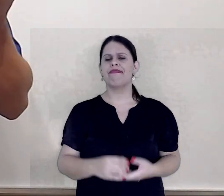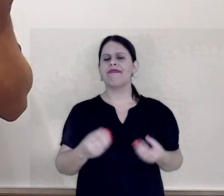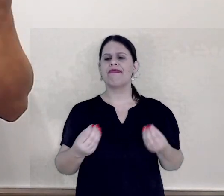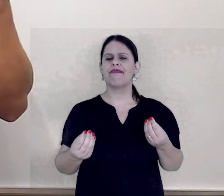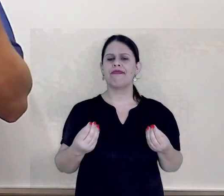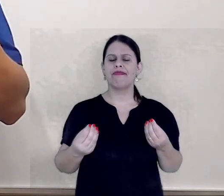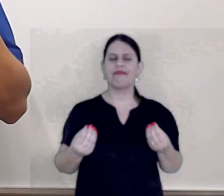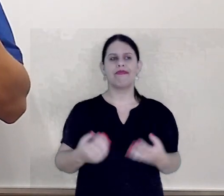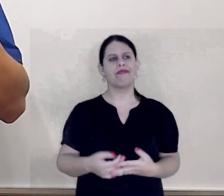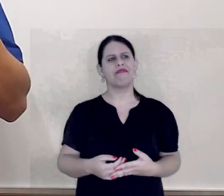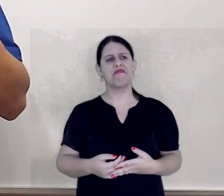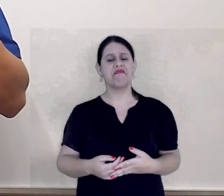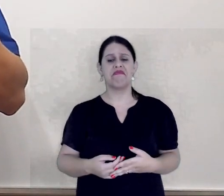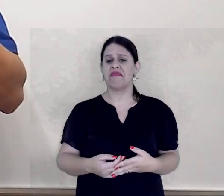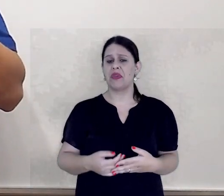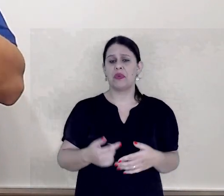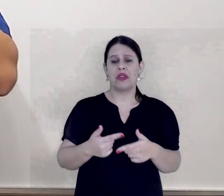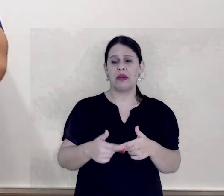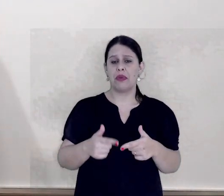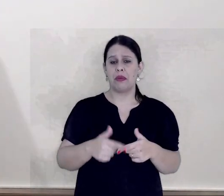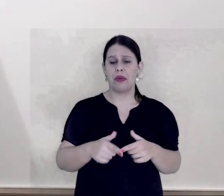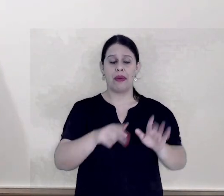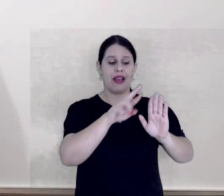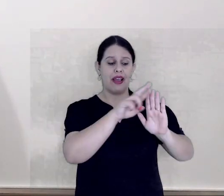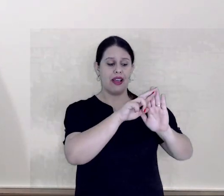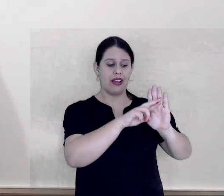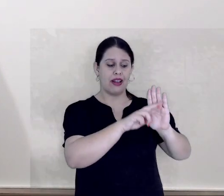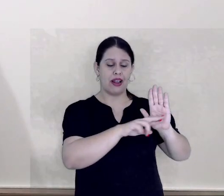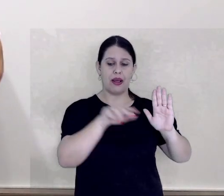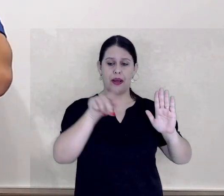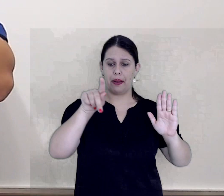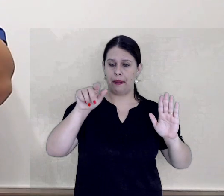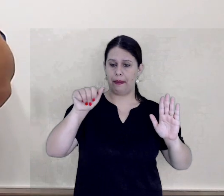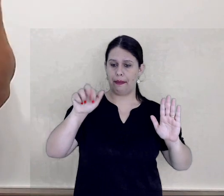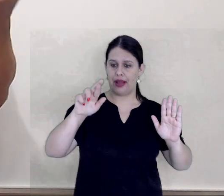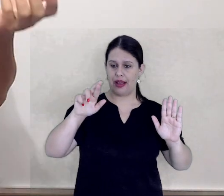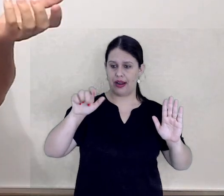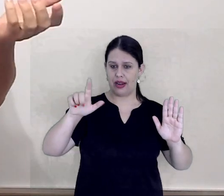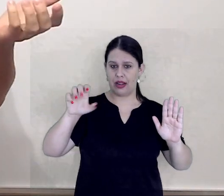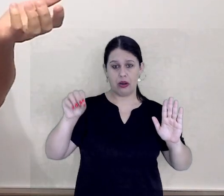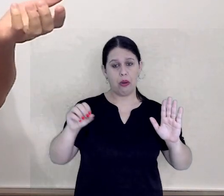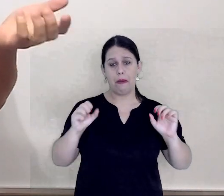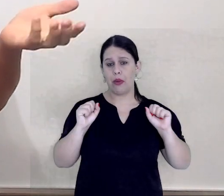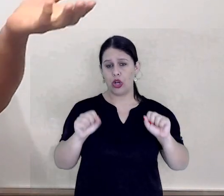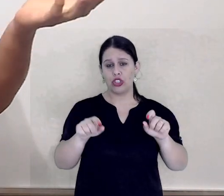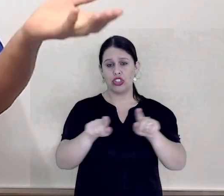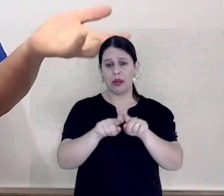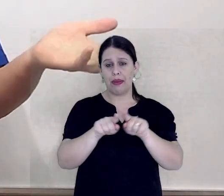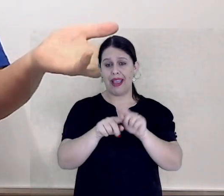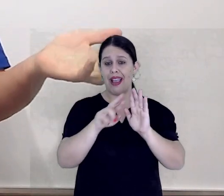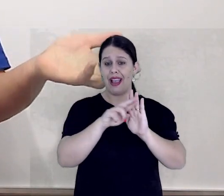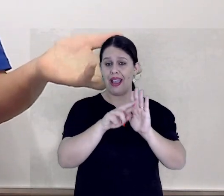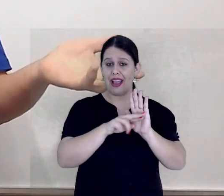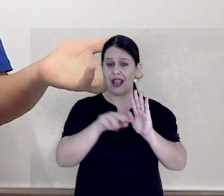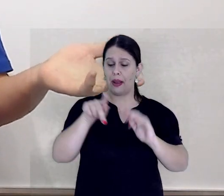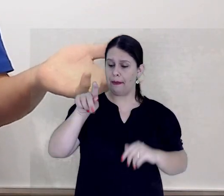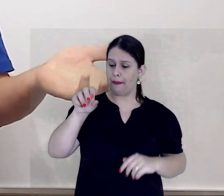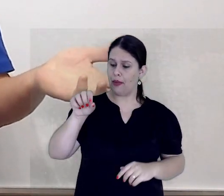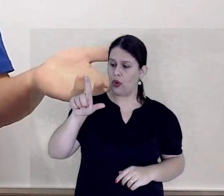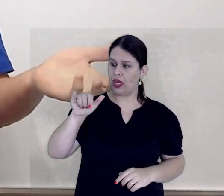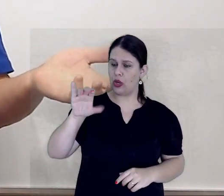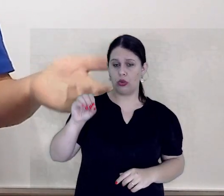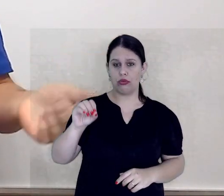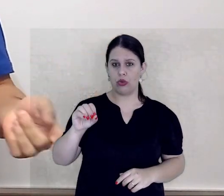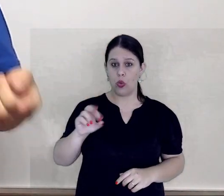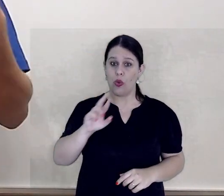uma coisa, tanto faz a gente somar pela regra do paralelogramo como pela regra do polígono. O resultado tem que